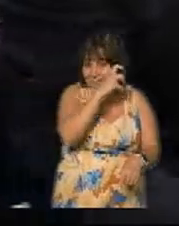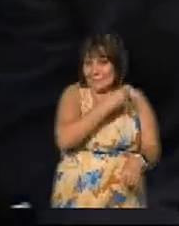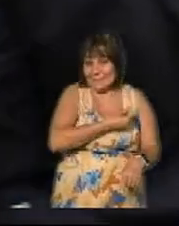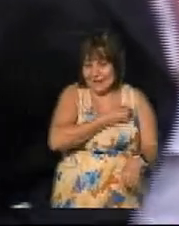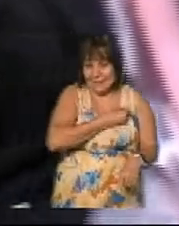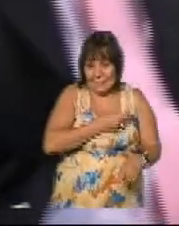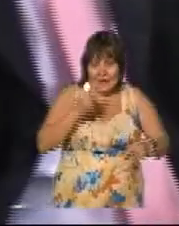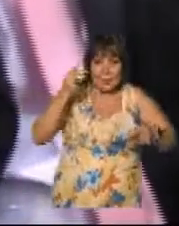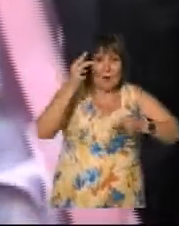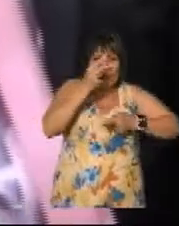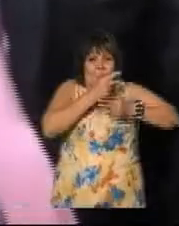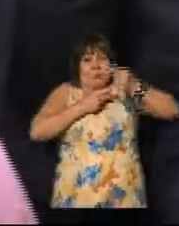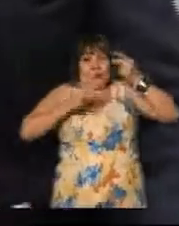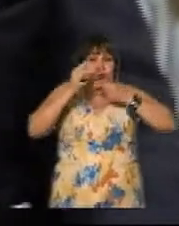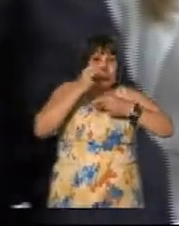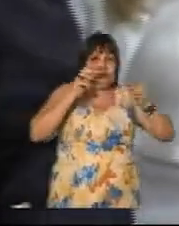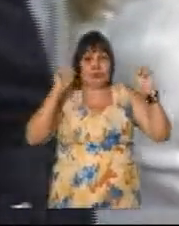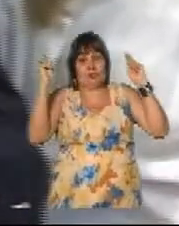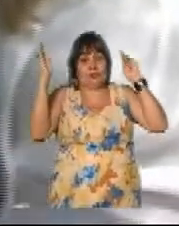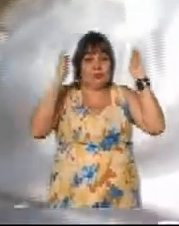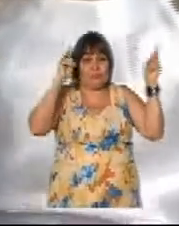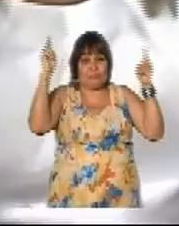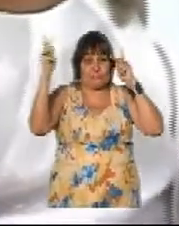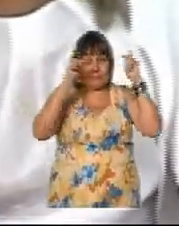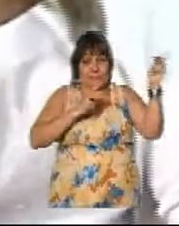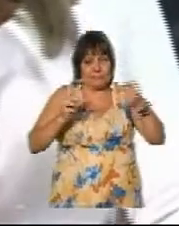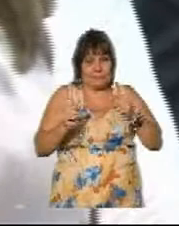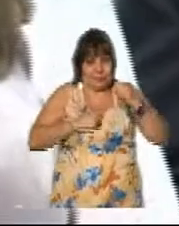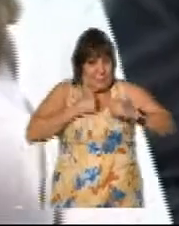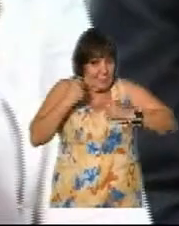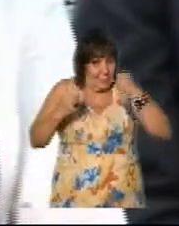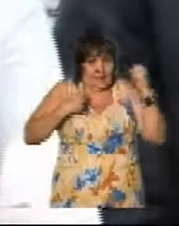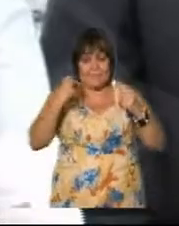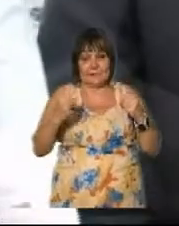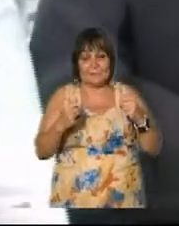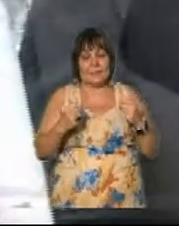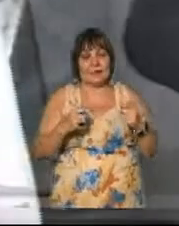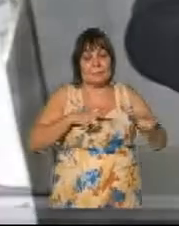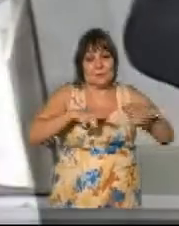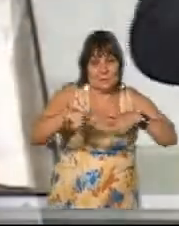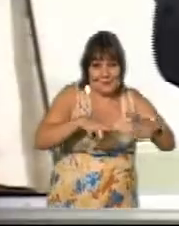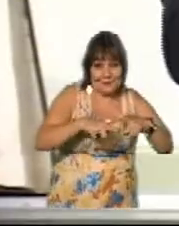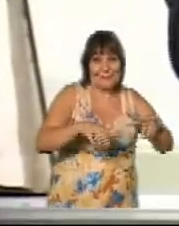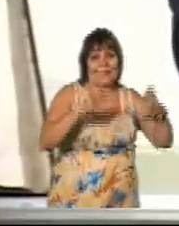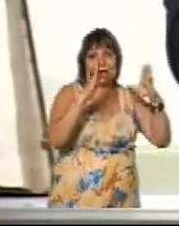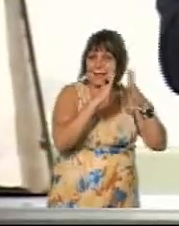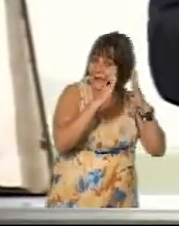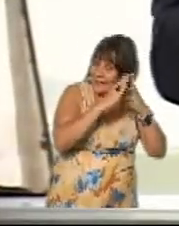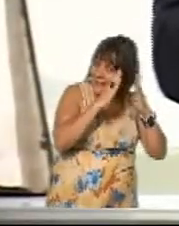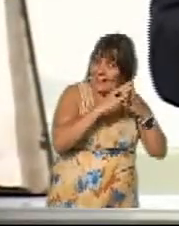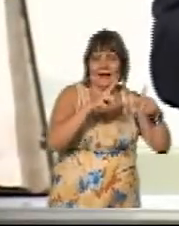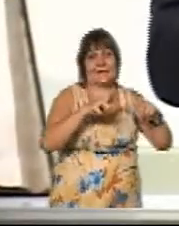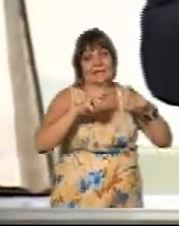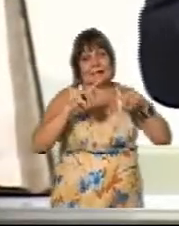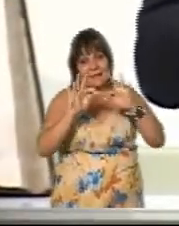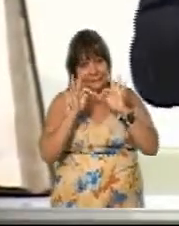quando se levantam ventos dentro de casa, quando se levantam tempestades na tua empresa, quando a fúria